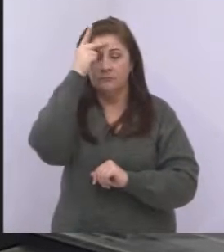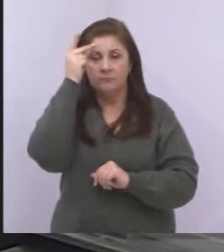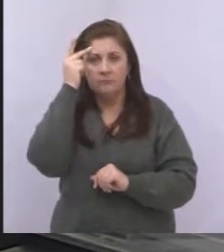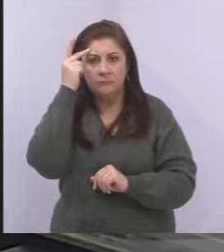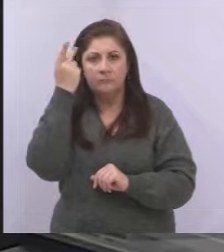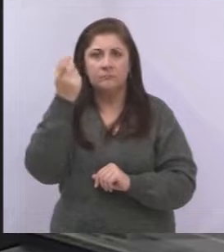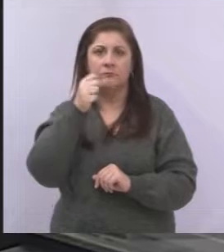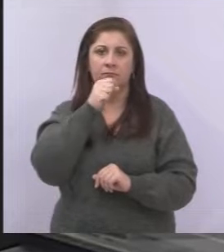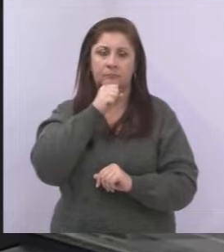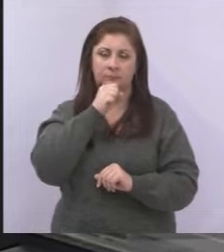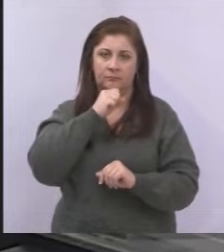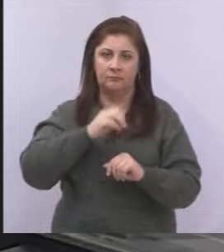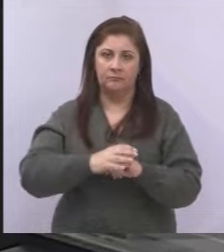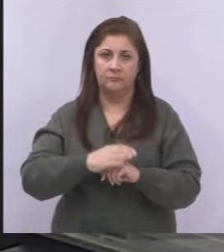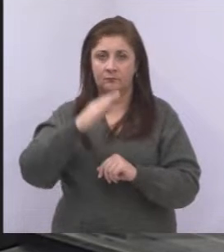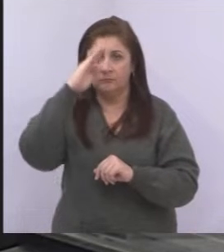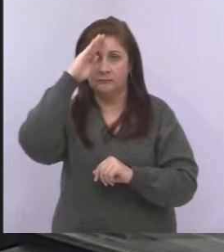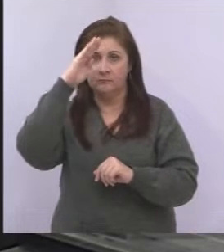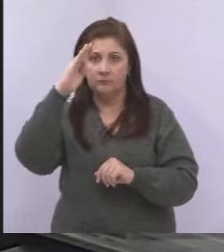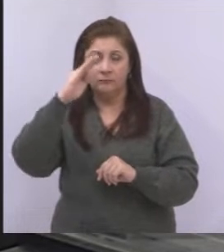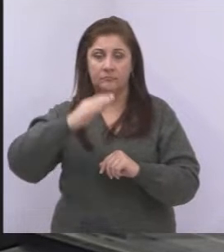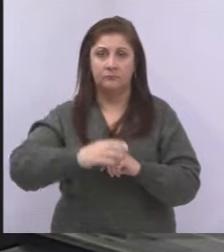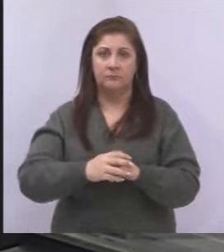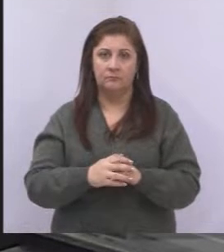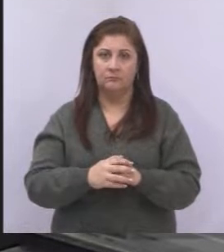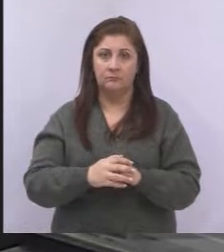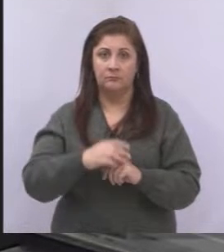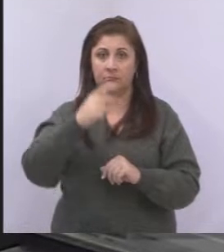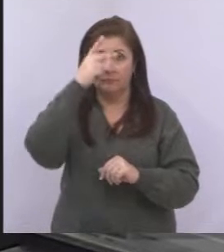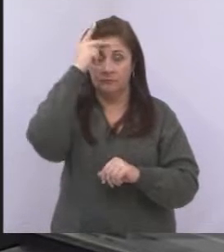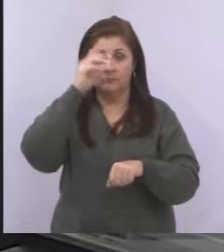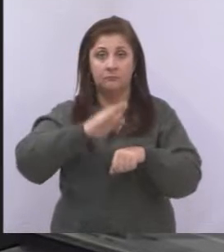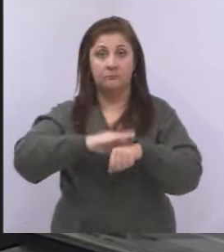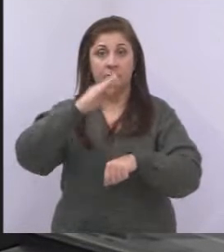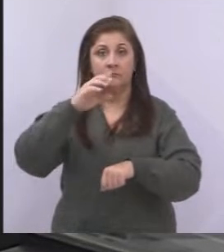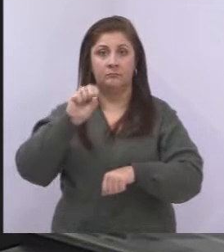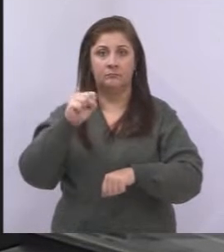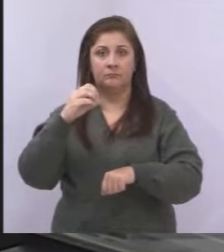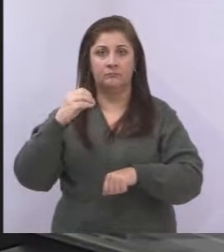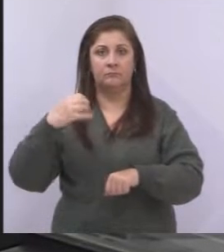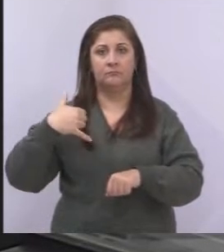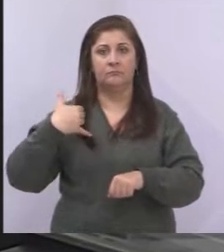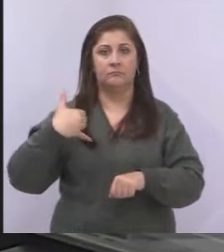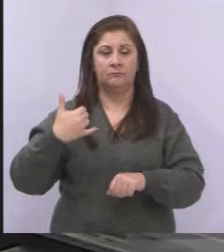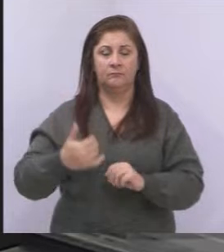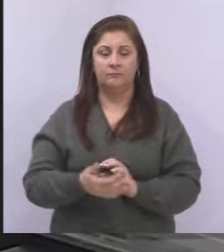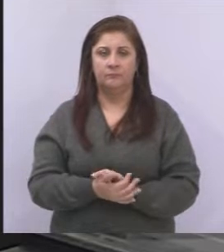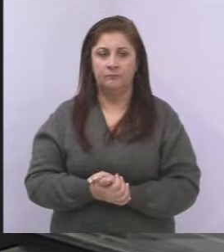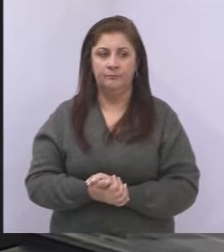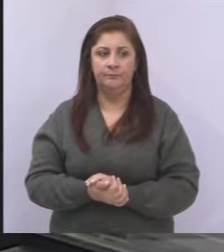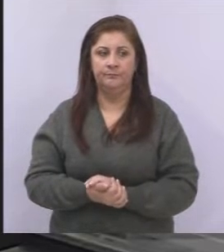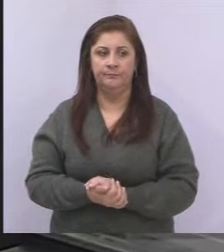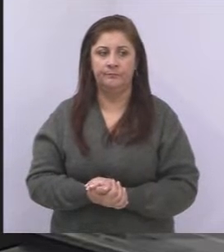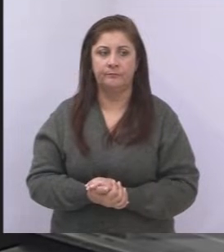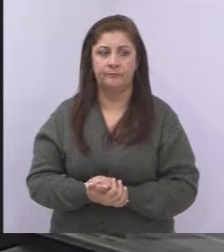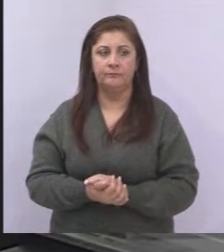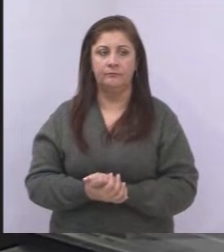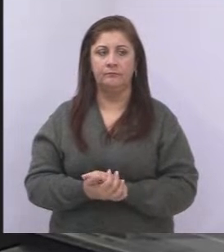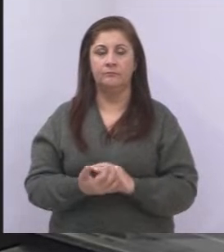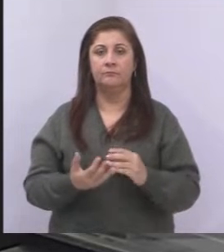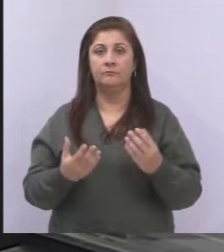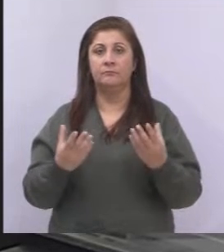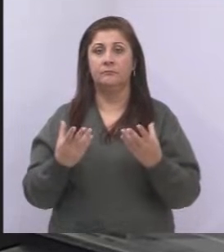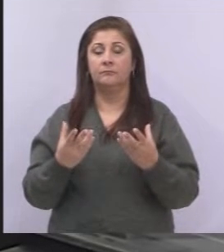idosos, principalmente esses que estão acima de 80 anos e que muitas vezes